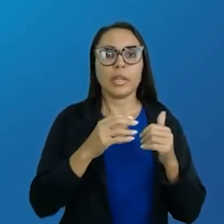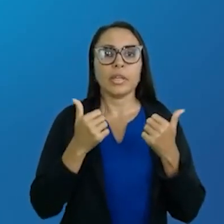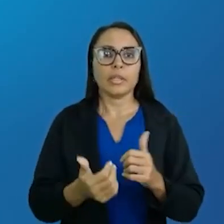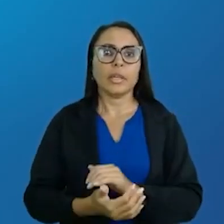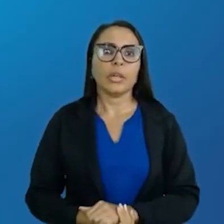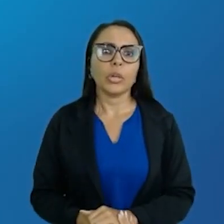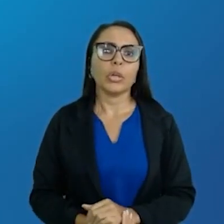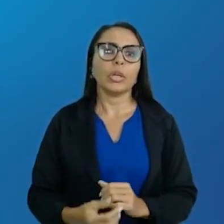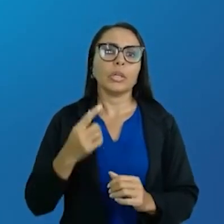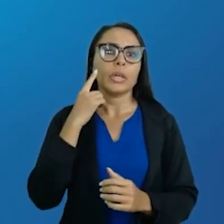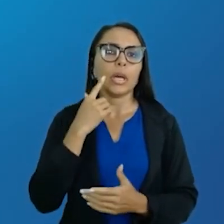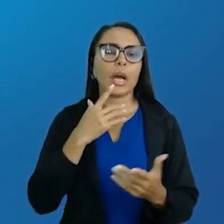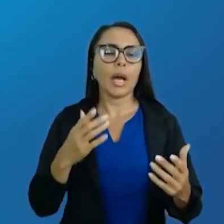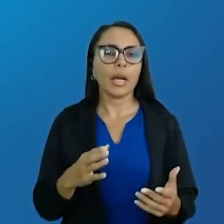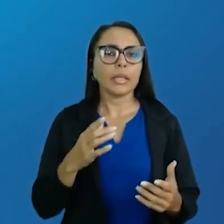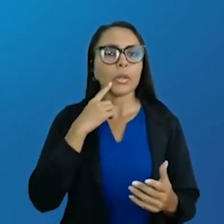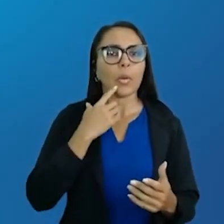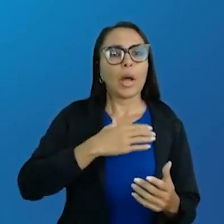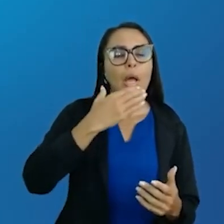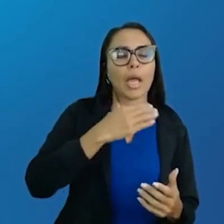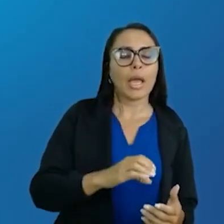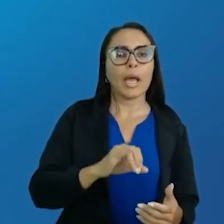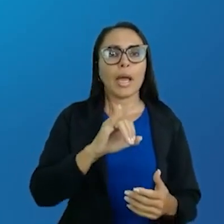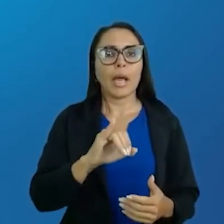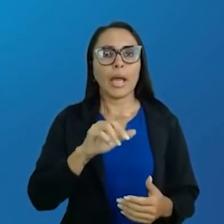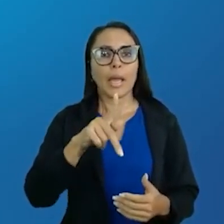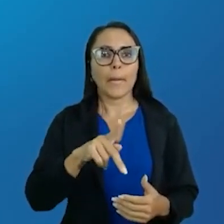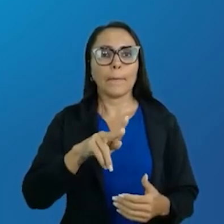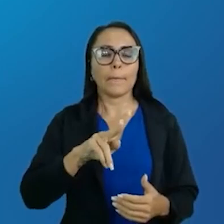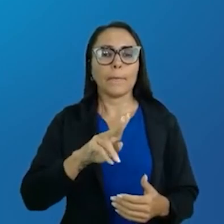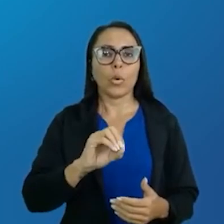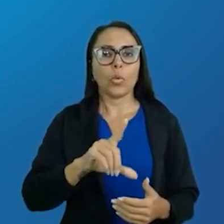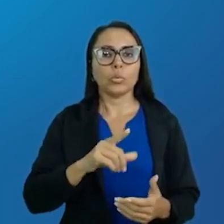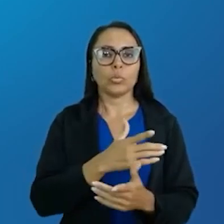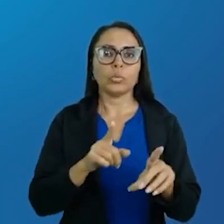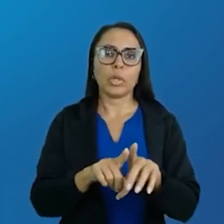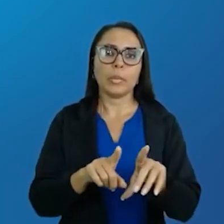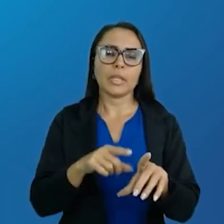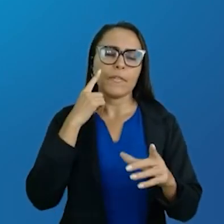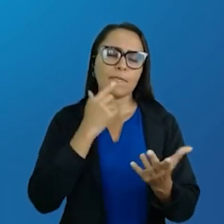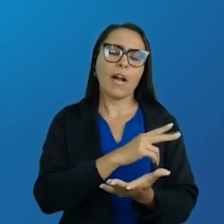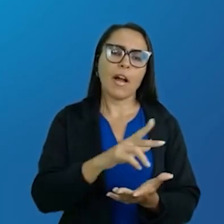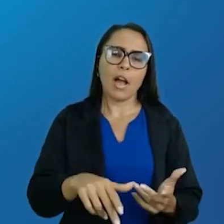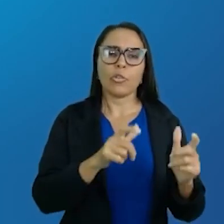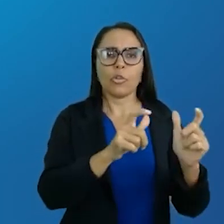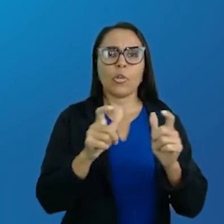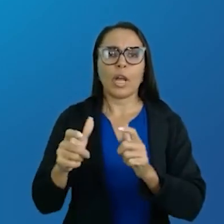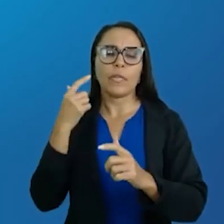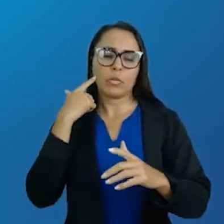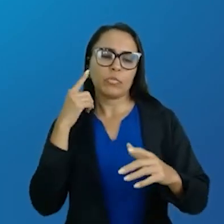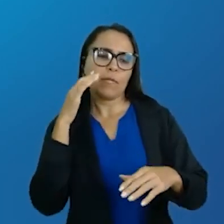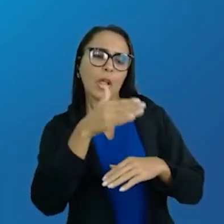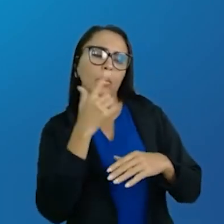um celular da Apple. Não, a Apple tem a experiência de ter um Apple. Isso vale para vários locais. Você tem, sei lá, uma